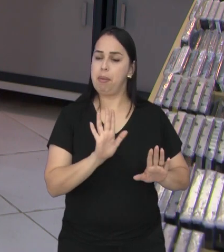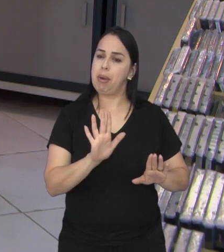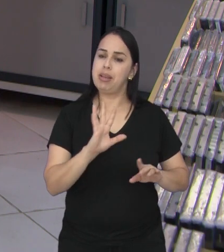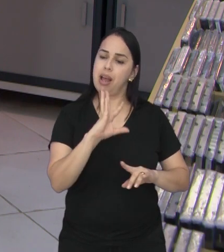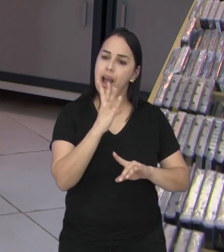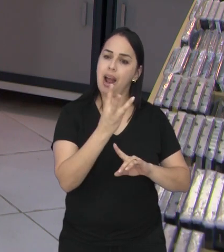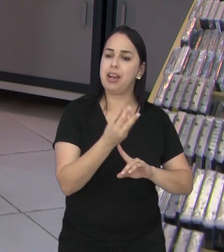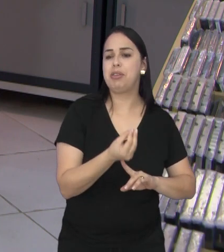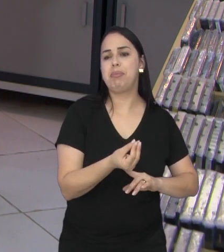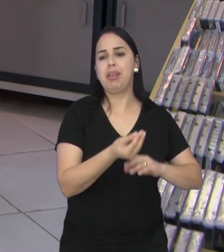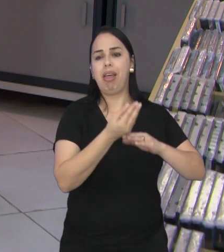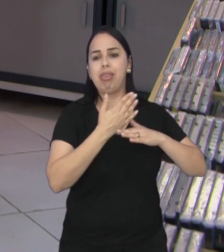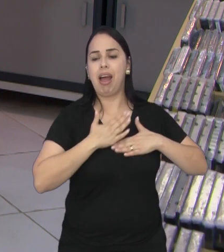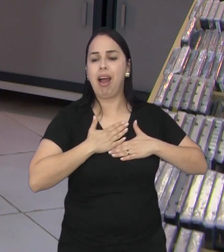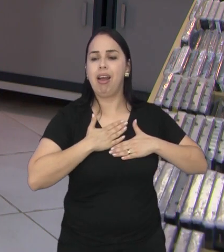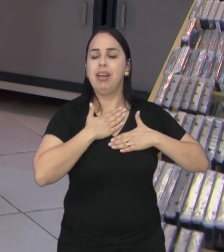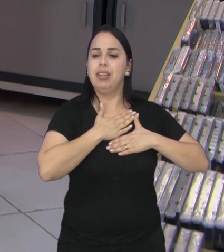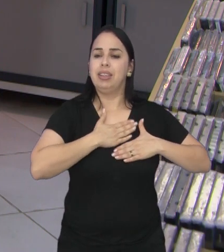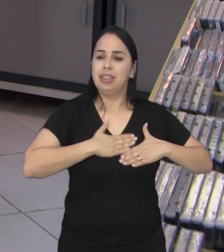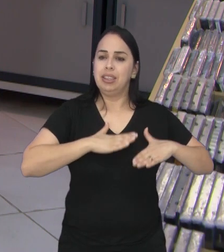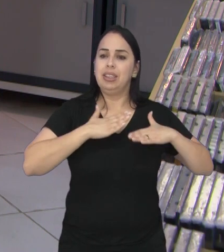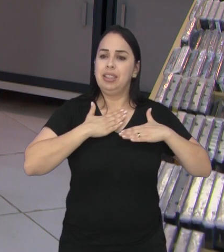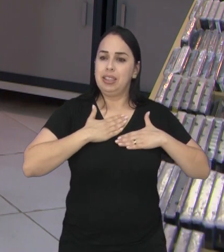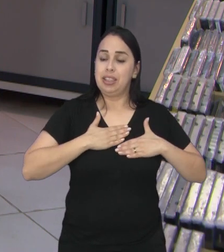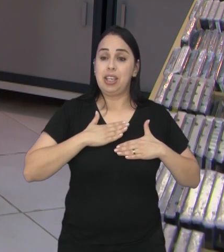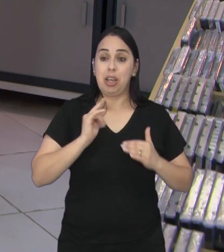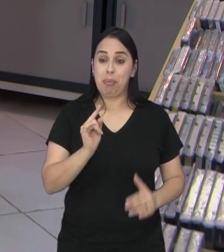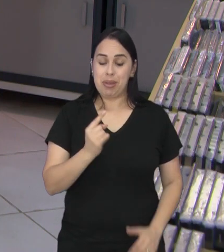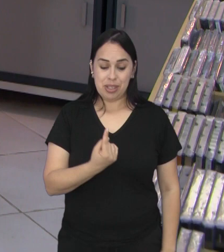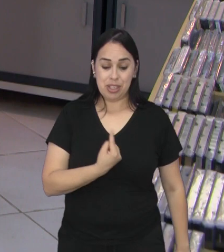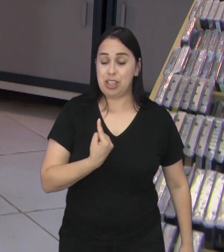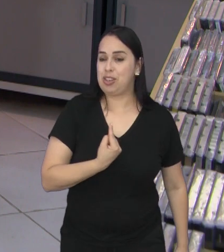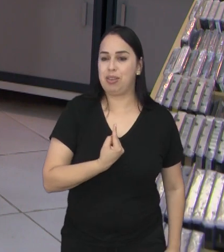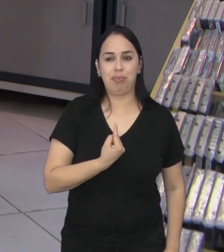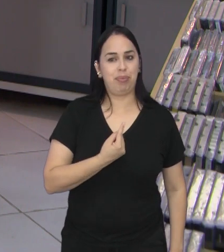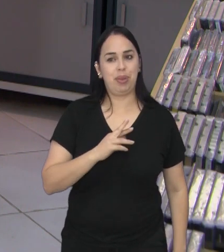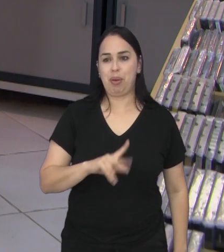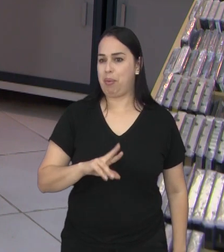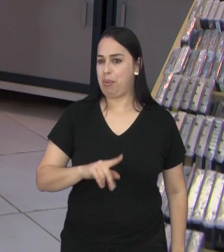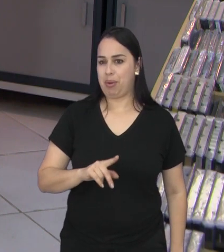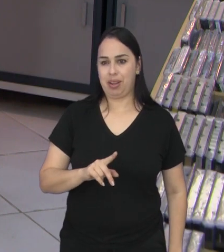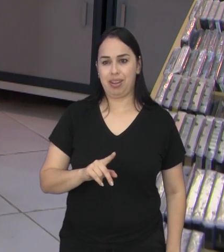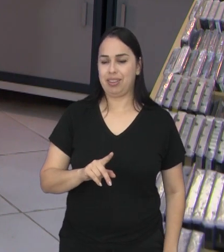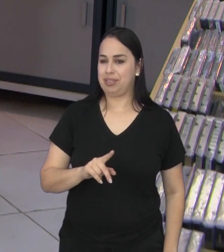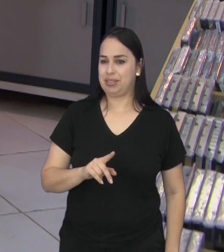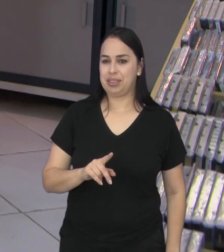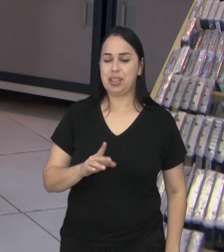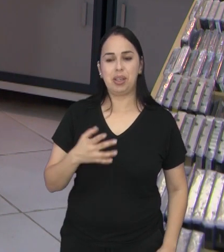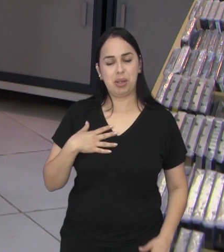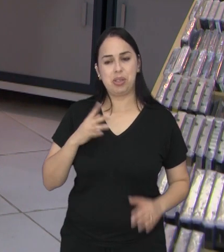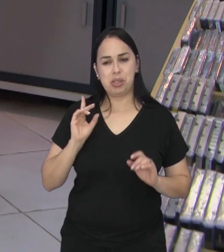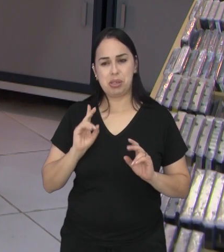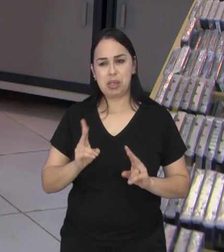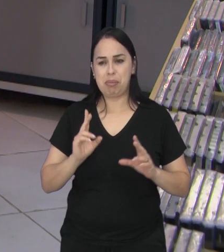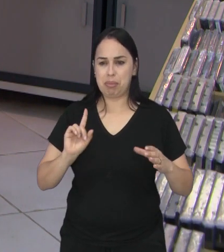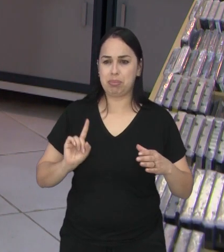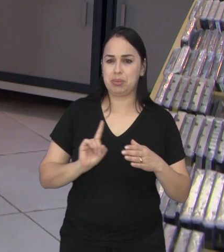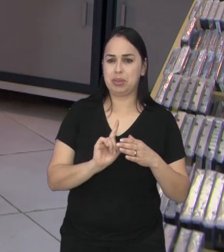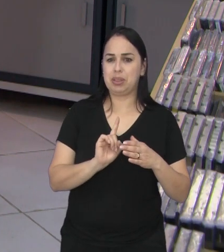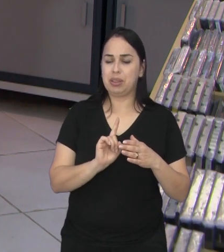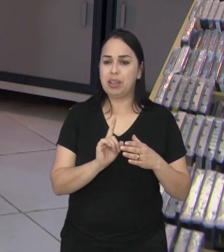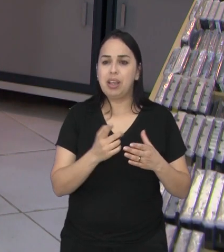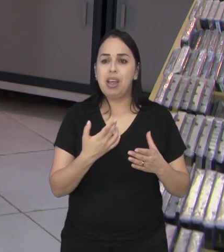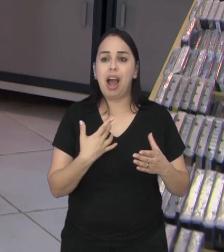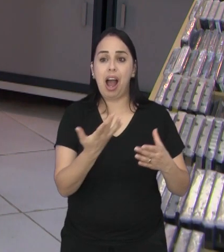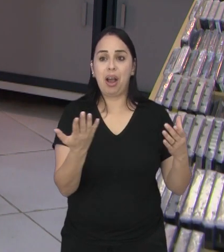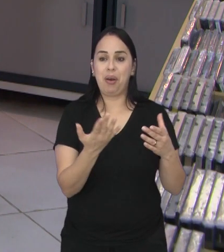traz, né? E eu não me sinto só desde que o hip hop apareceu na minha vida, desde a minha maternidade. Então eu acho que é tudo. Não teria